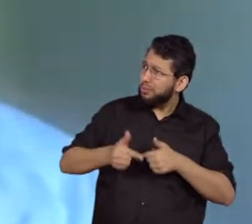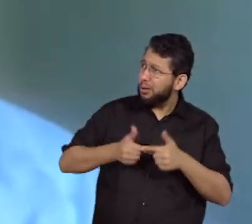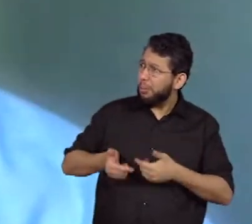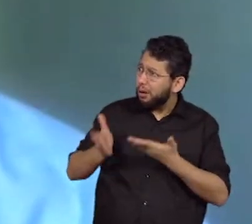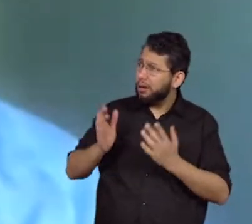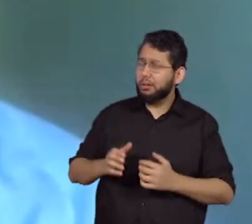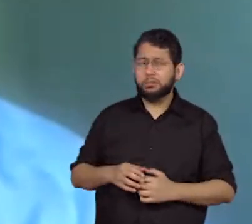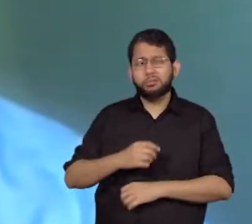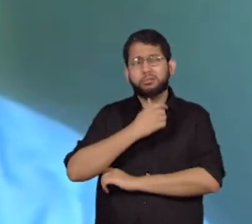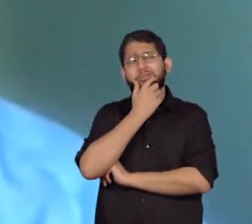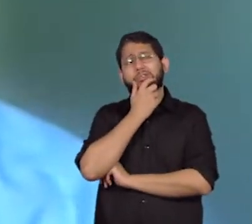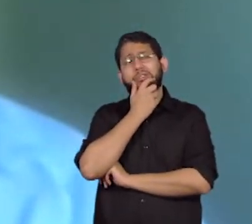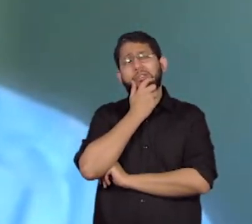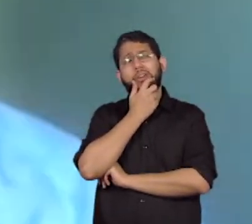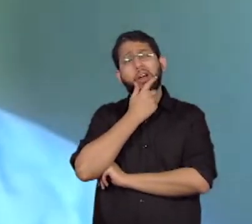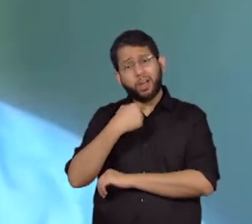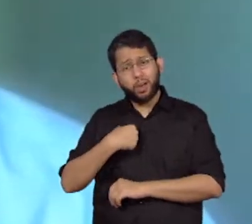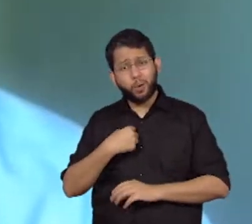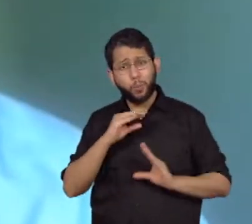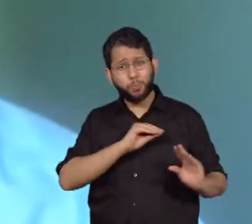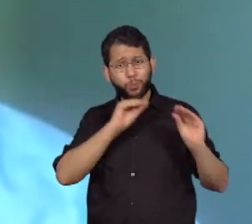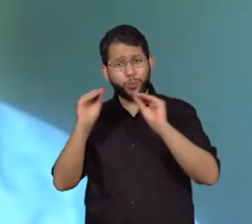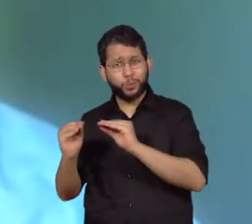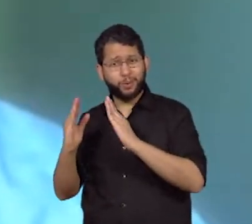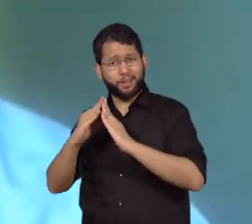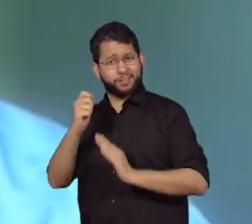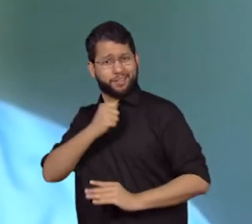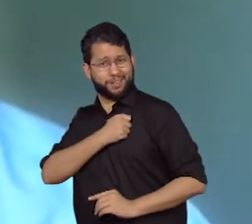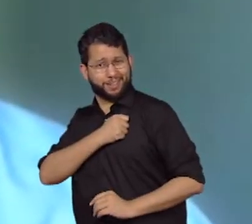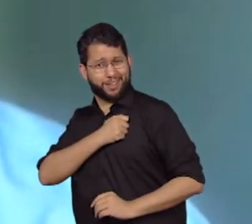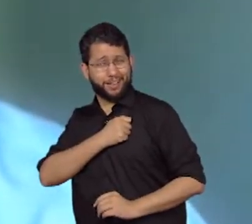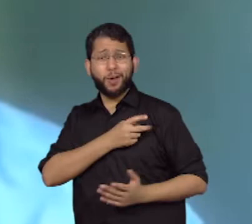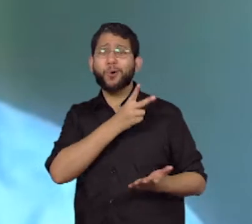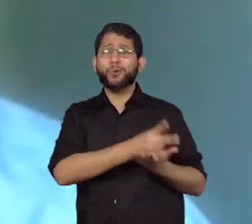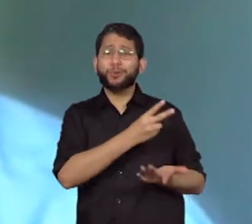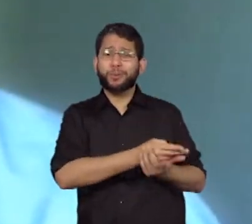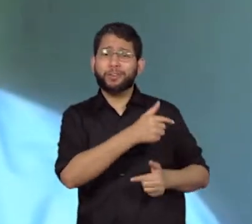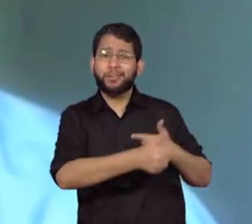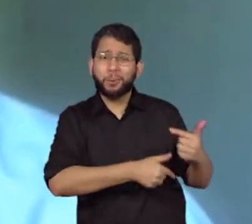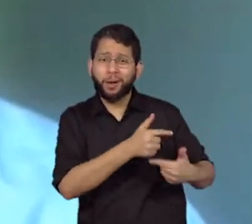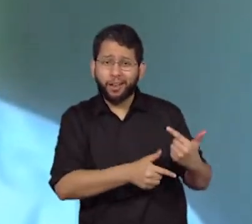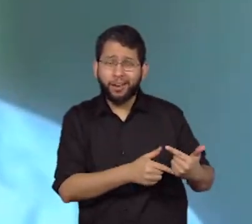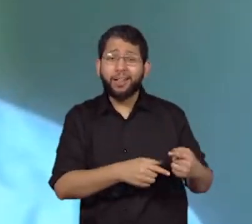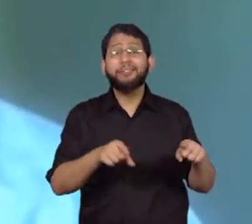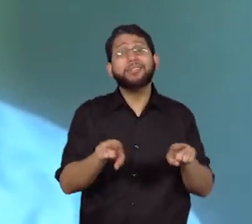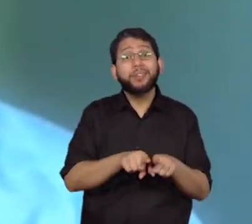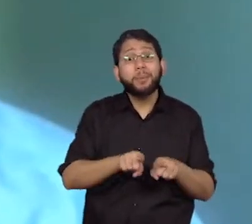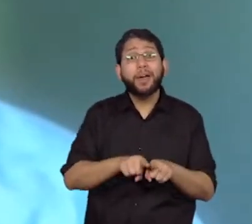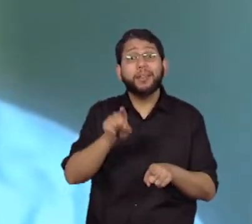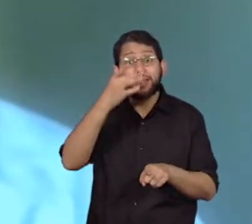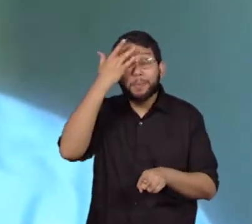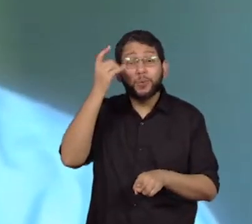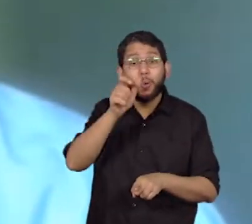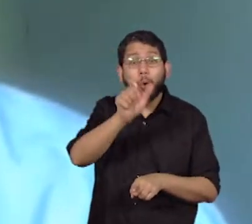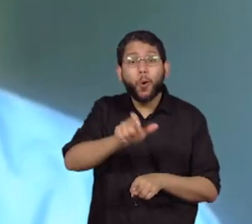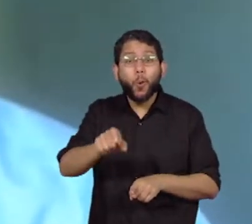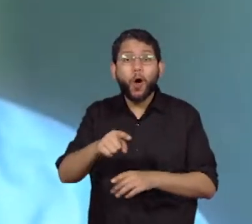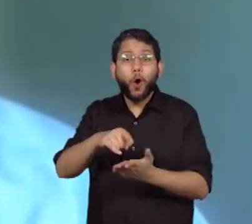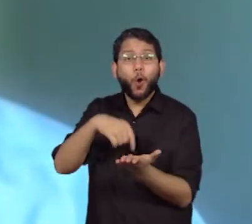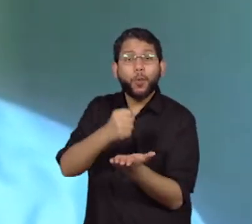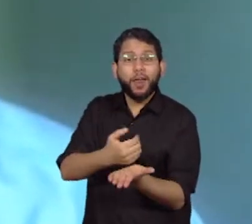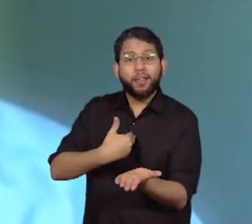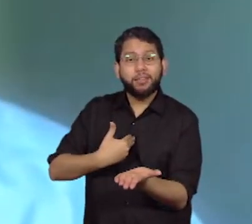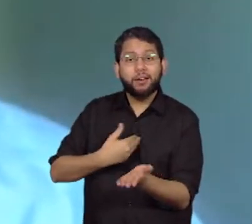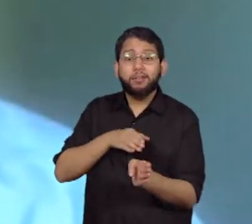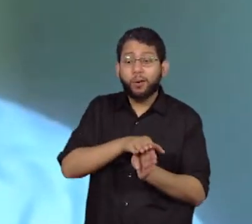falei, boa ideia. E aí foi isso, eu estou estudando, mas eu dou consultoria para uma série de veículos no Brasil. Aqui